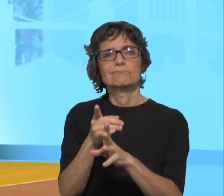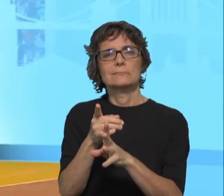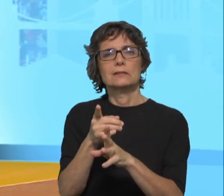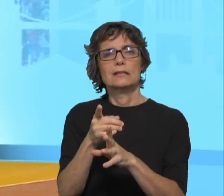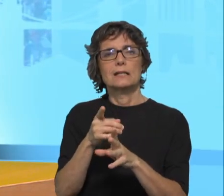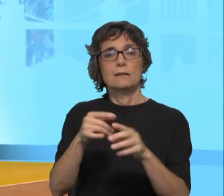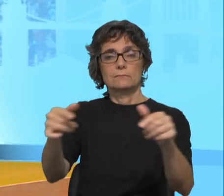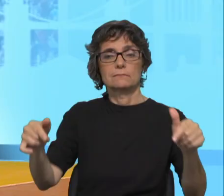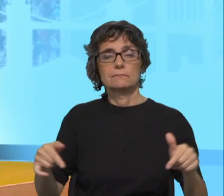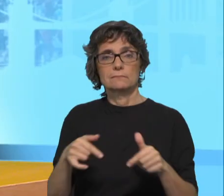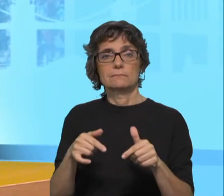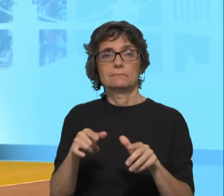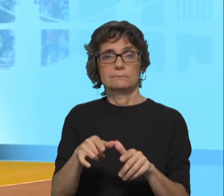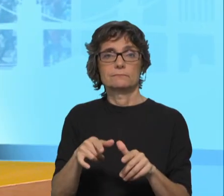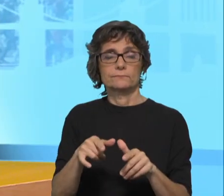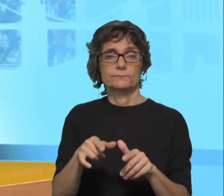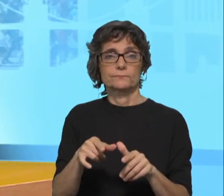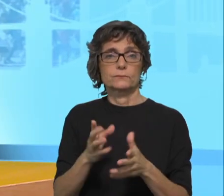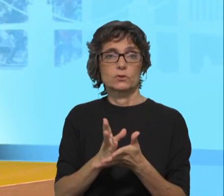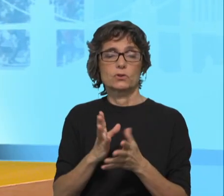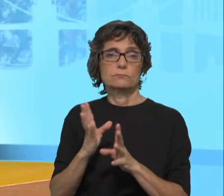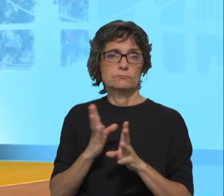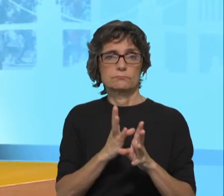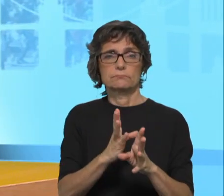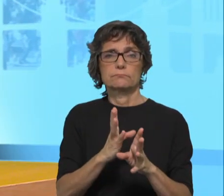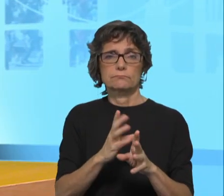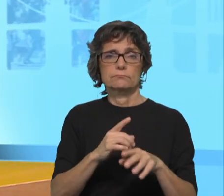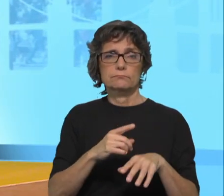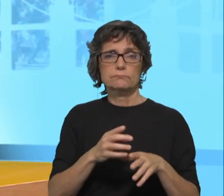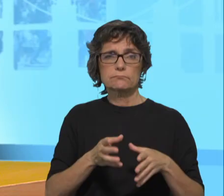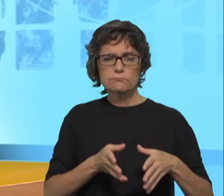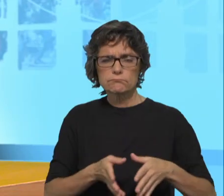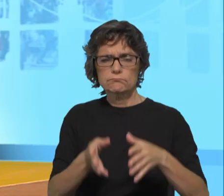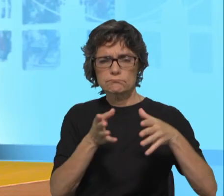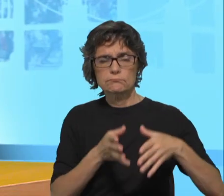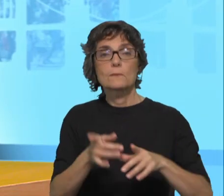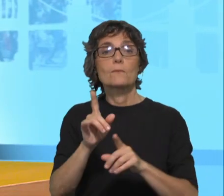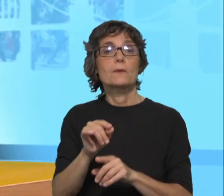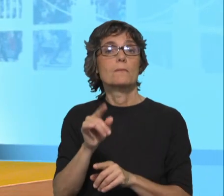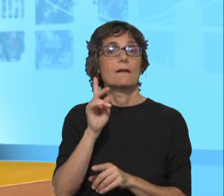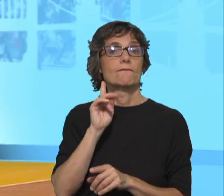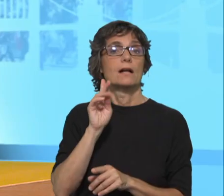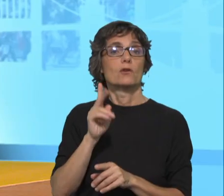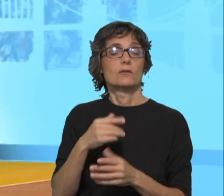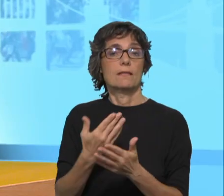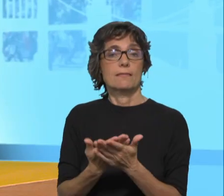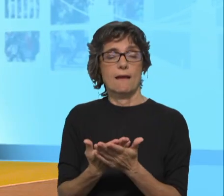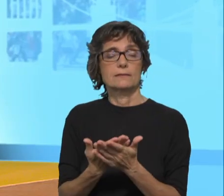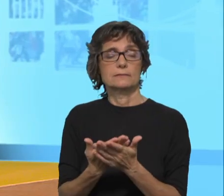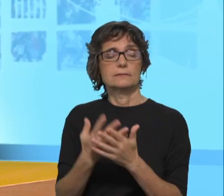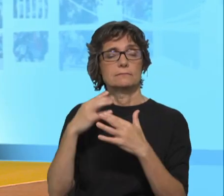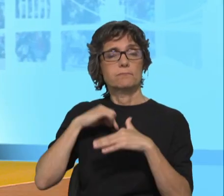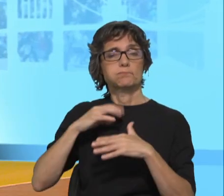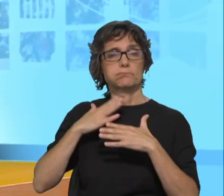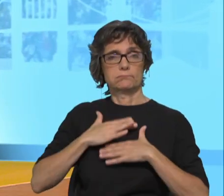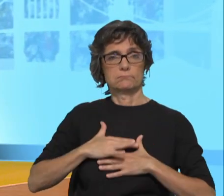espaço físico, isto é, não somente percorrer quilómetros, mas cada vez mais valorizando a parte espiritual,